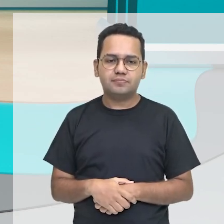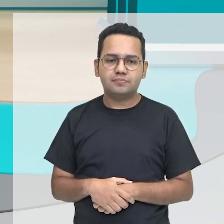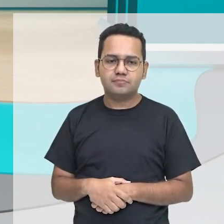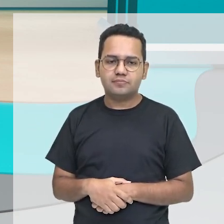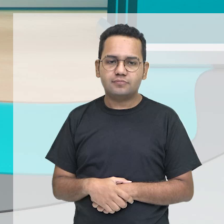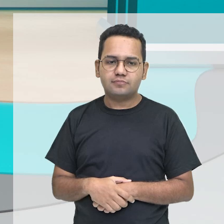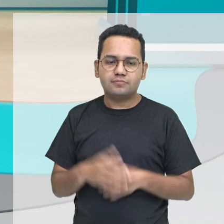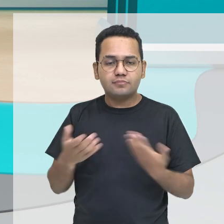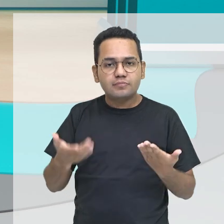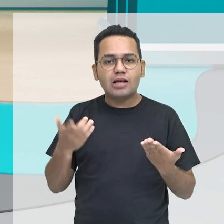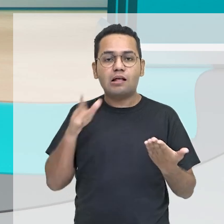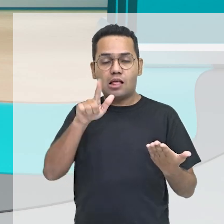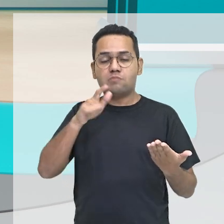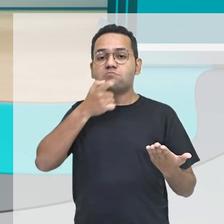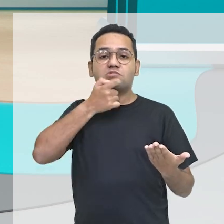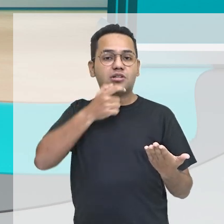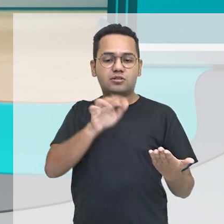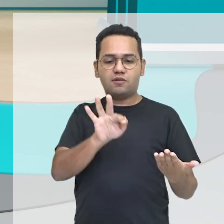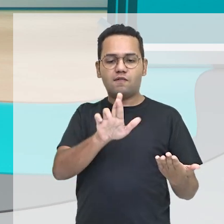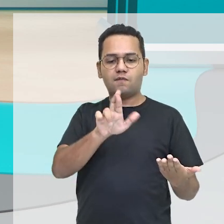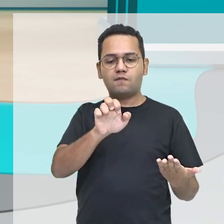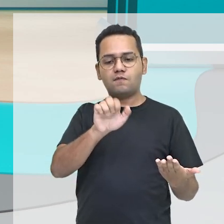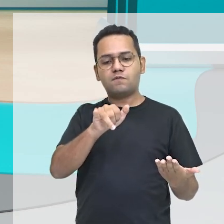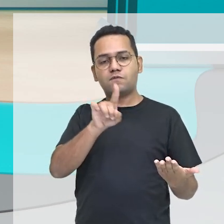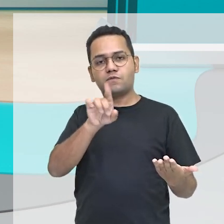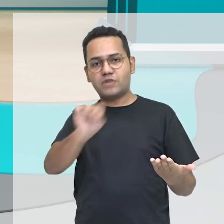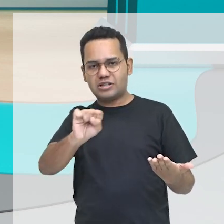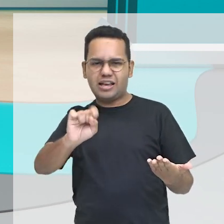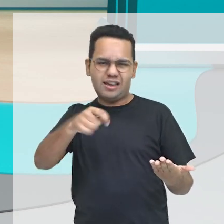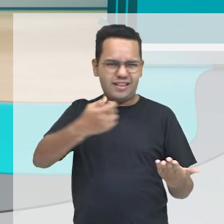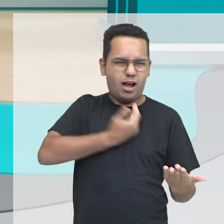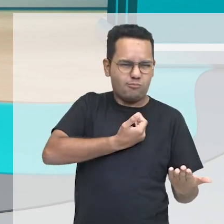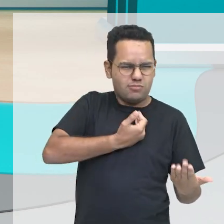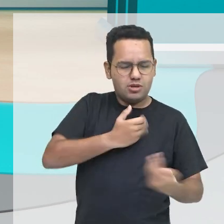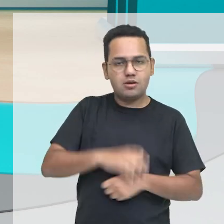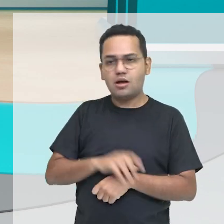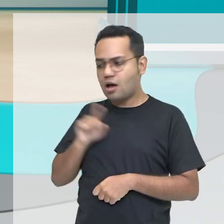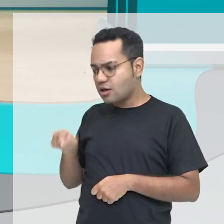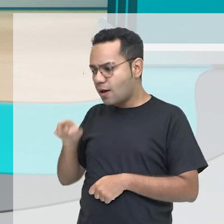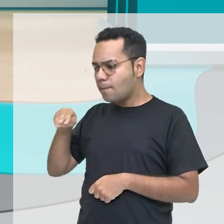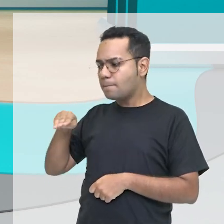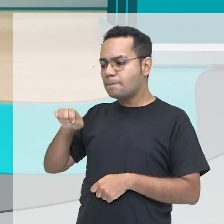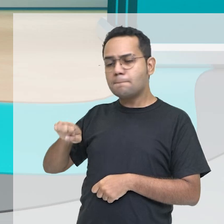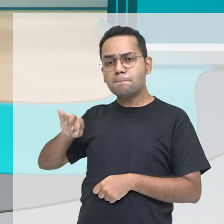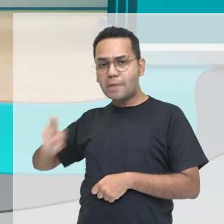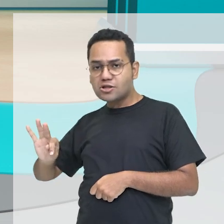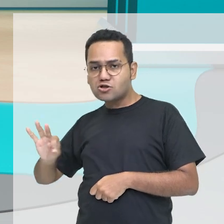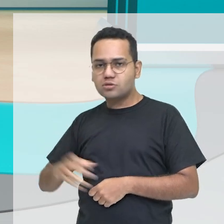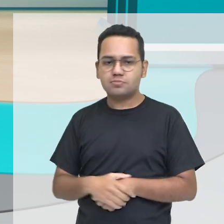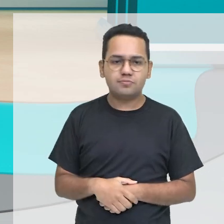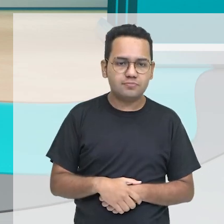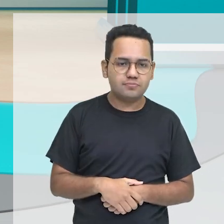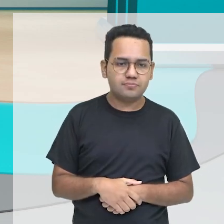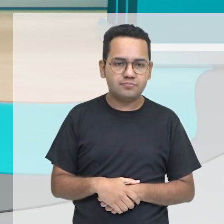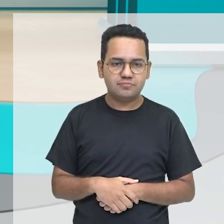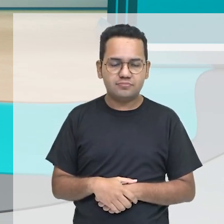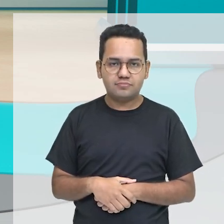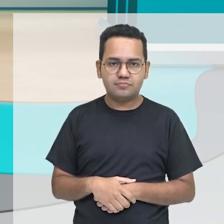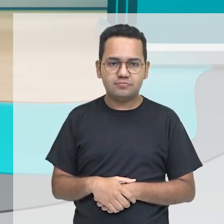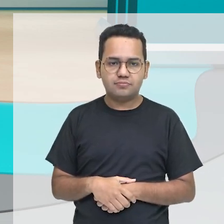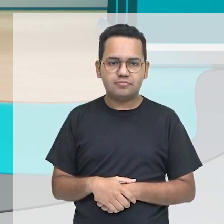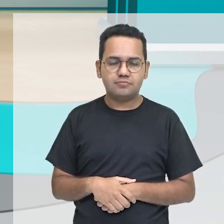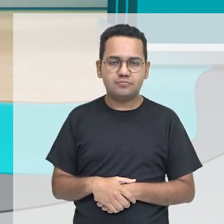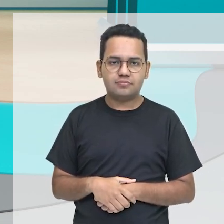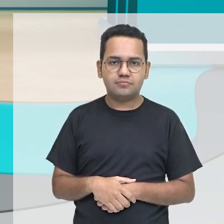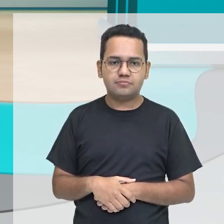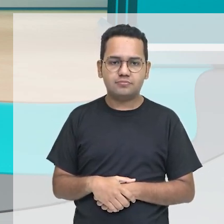lugar de falar friend, que é amigo, eles usam muito mate. Hi mate, hello friend, ok?